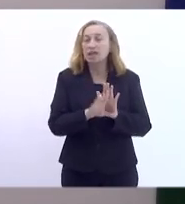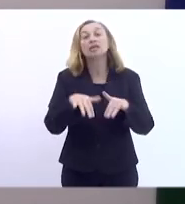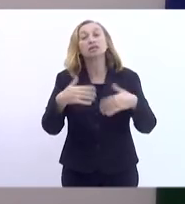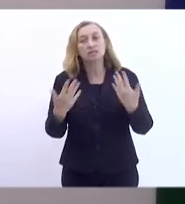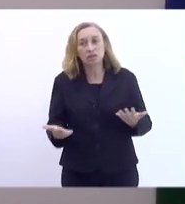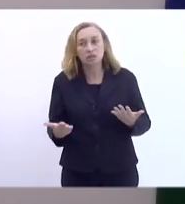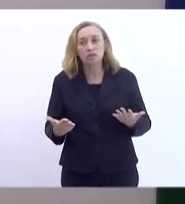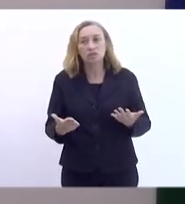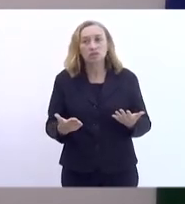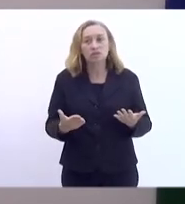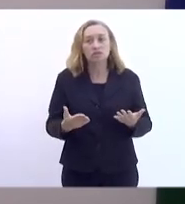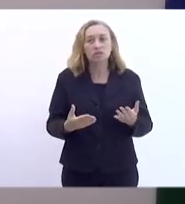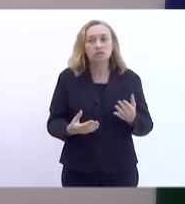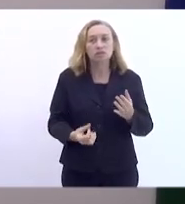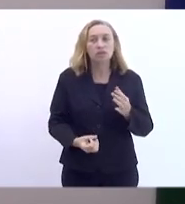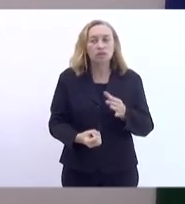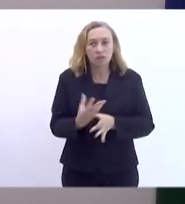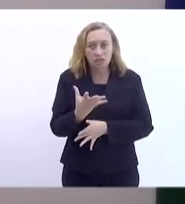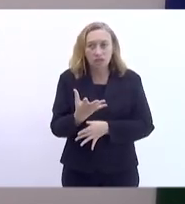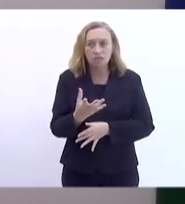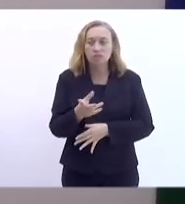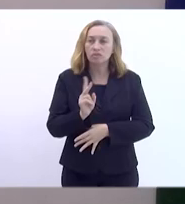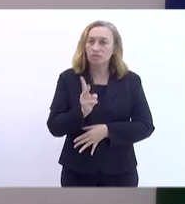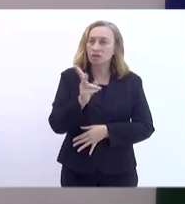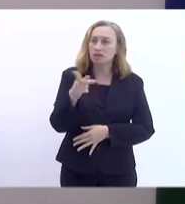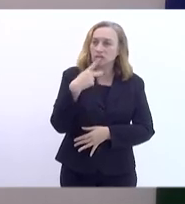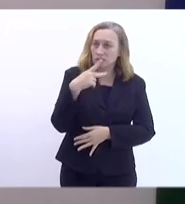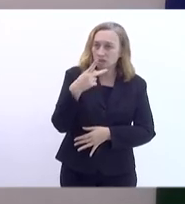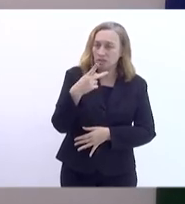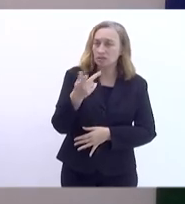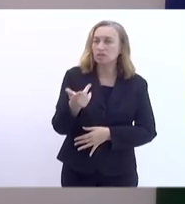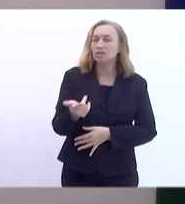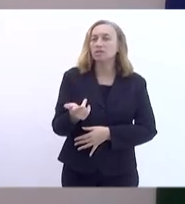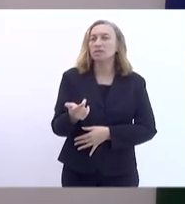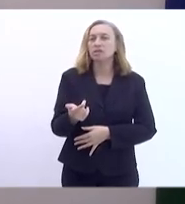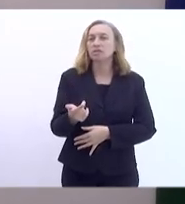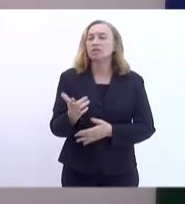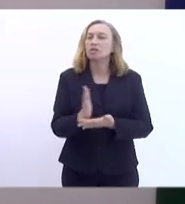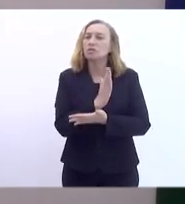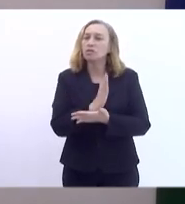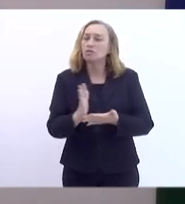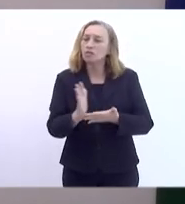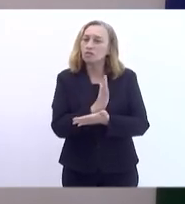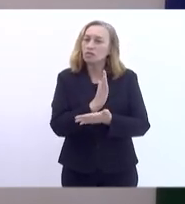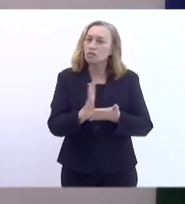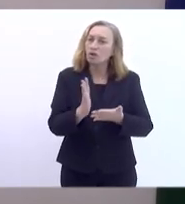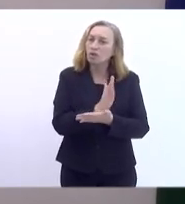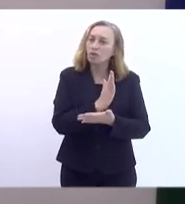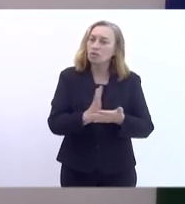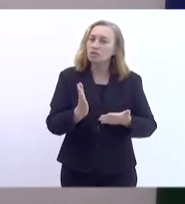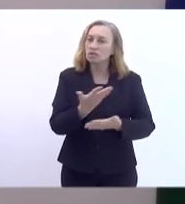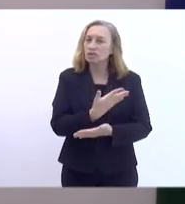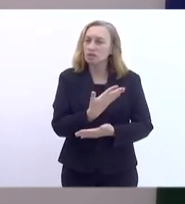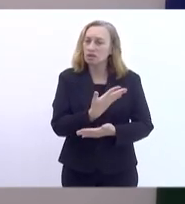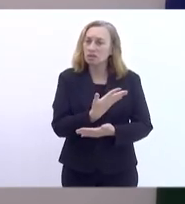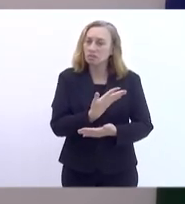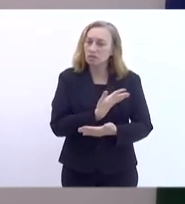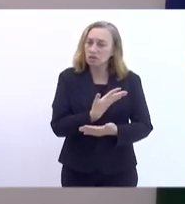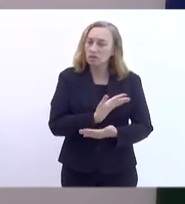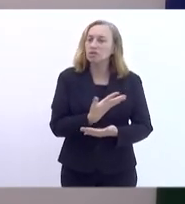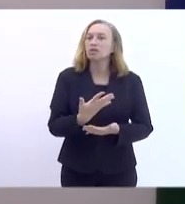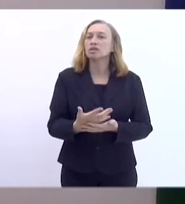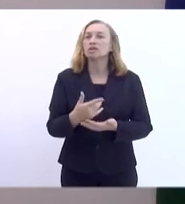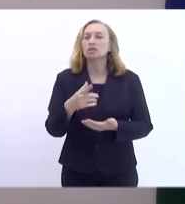então a gente está construindo como eu digo sempre com algumas mãos mas como muitos corações né a gente